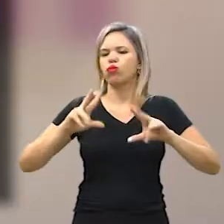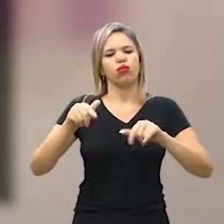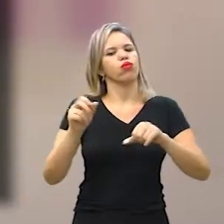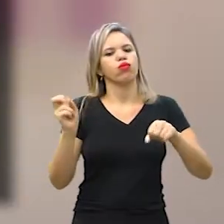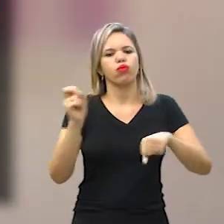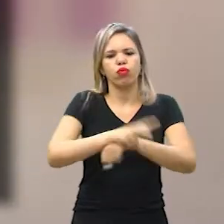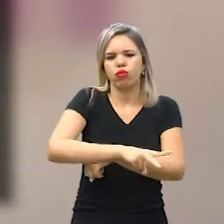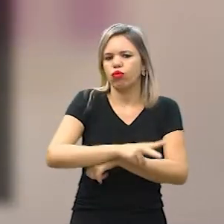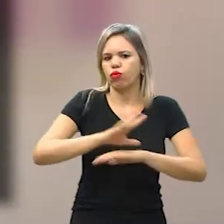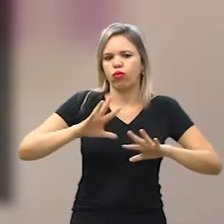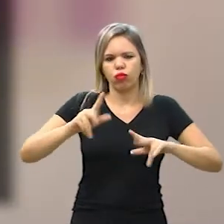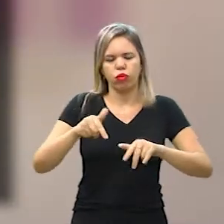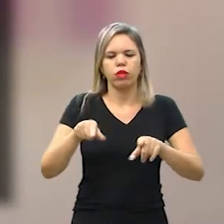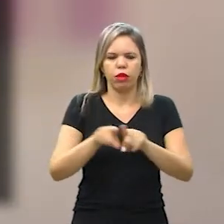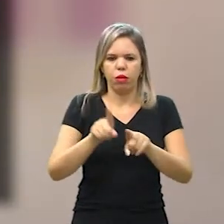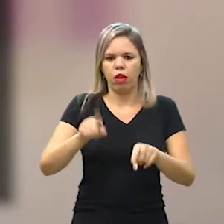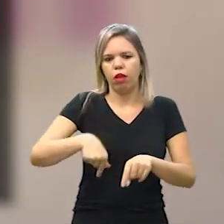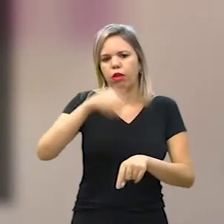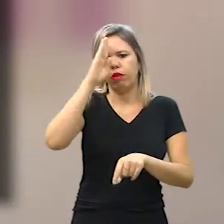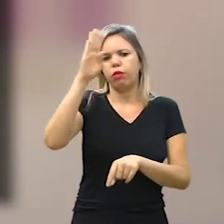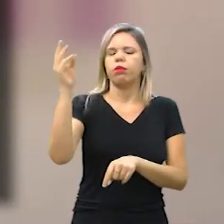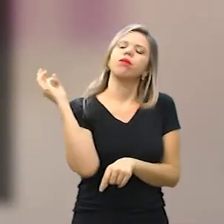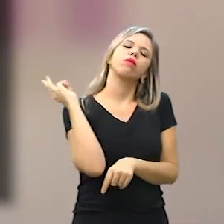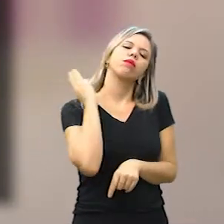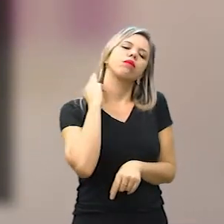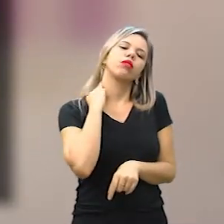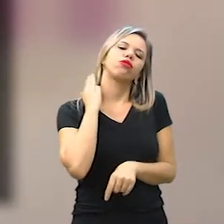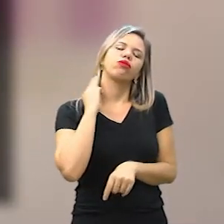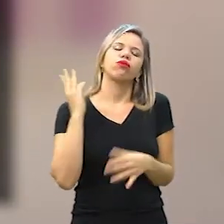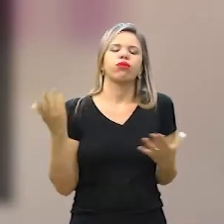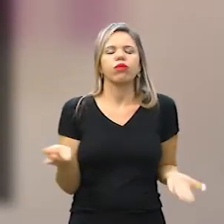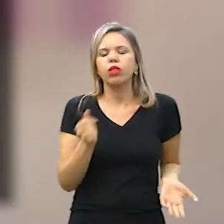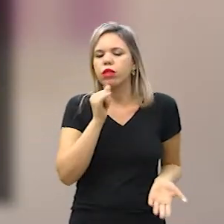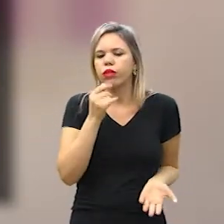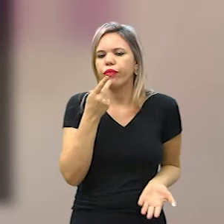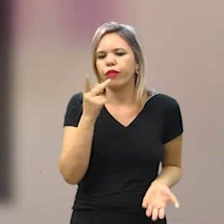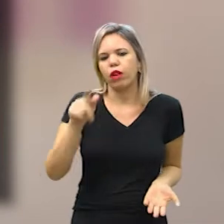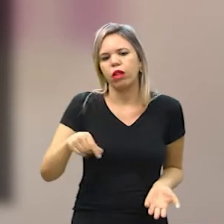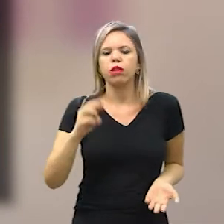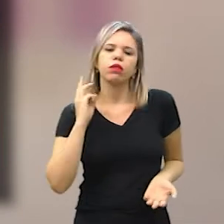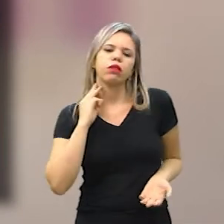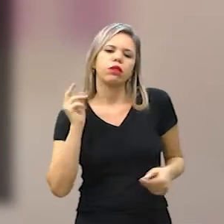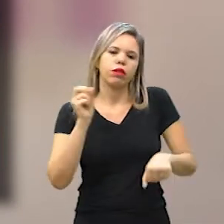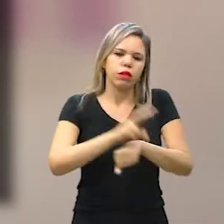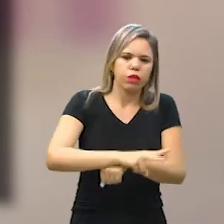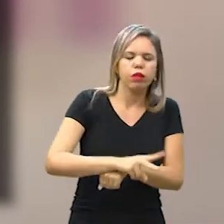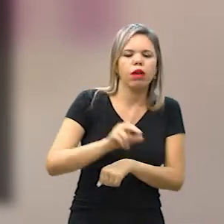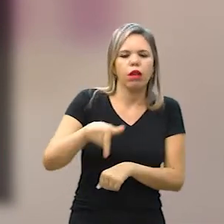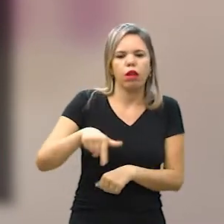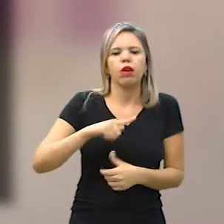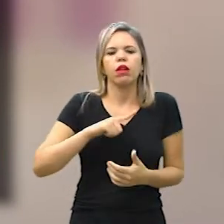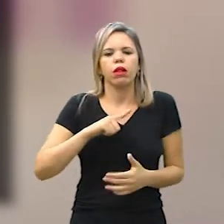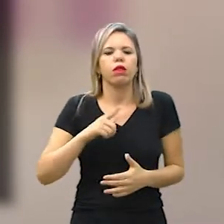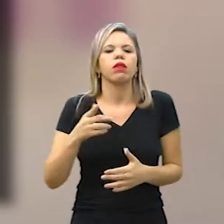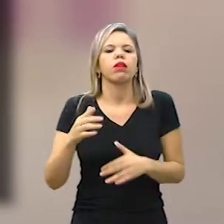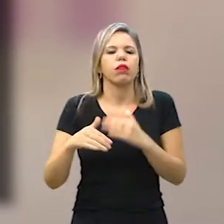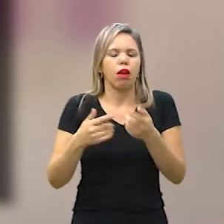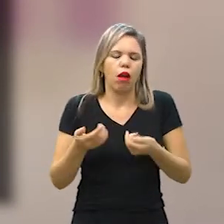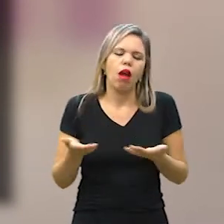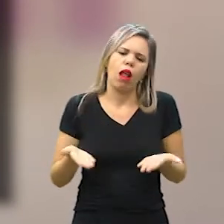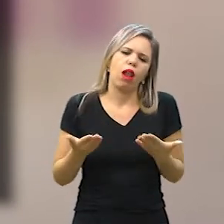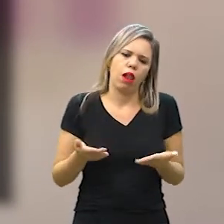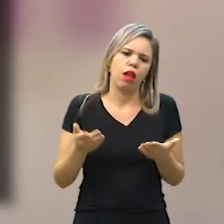todas as infecções, principalmente a de meningite. Então, como eu estava falando, a meningite viral ela tem um